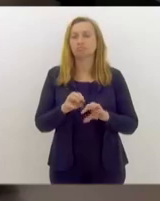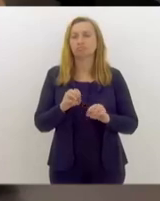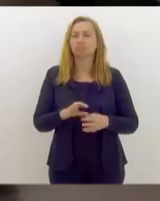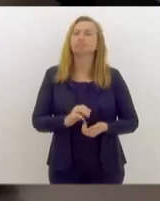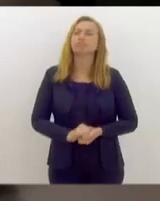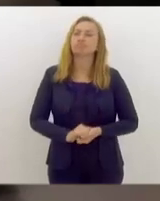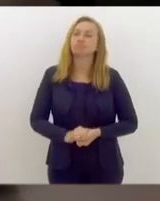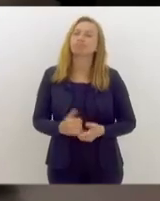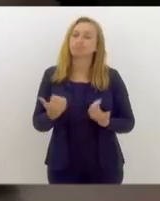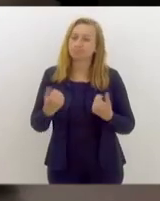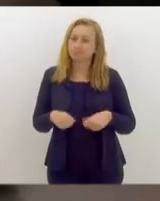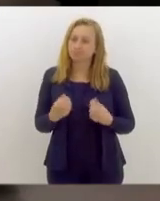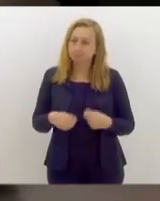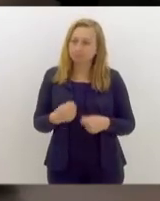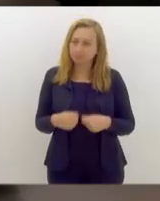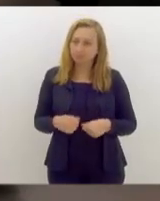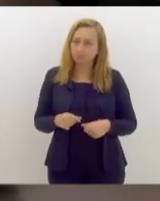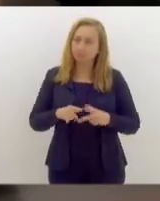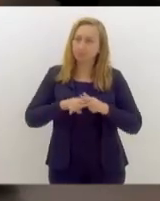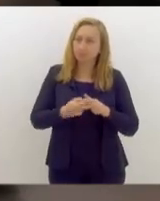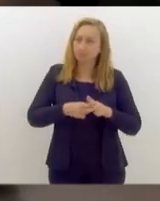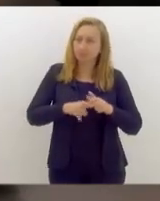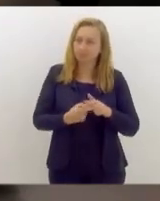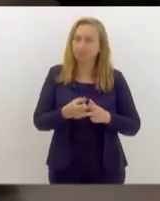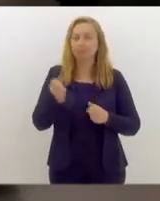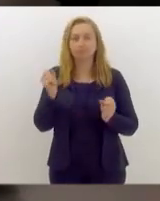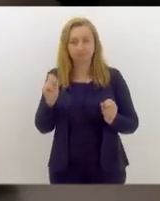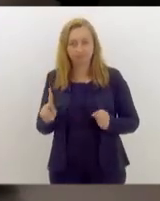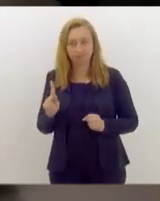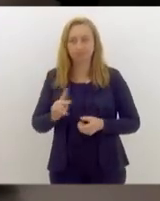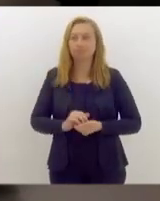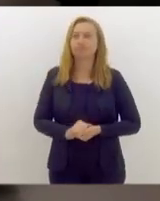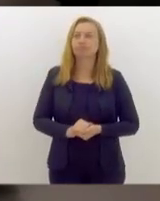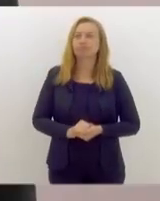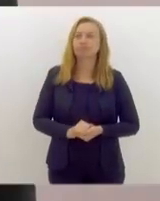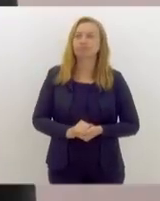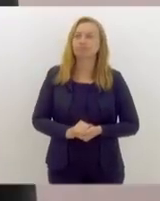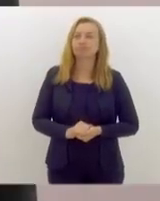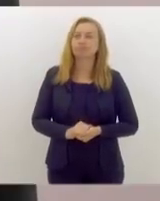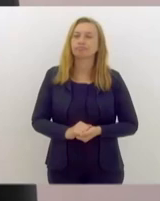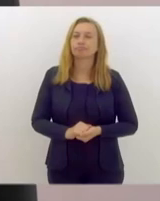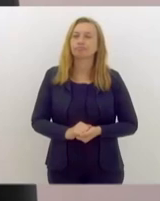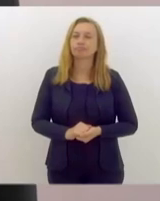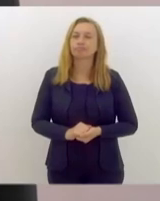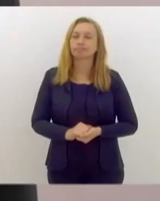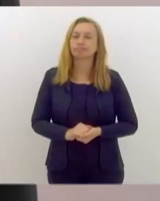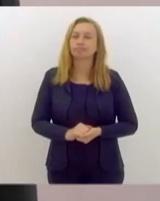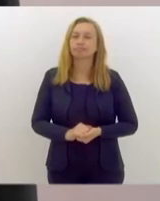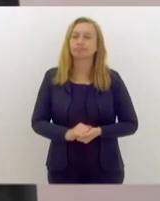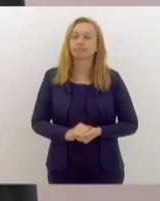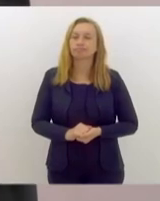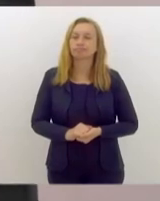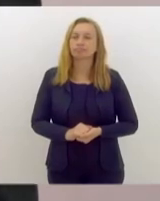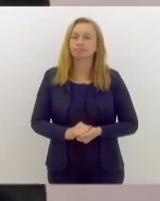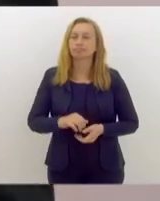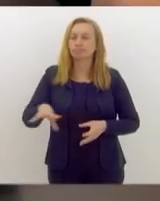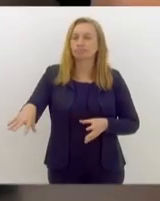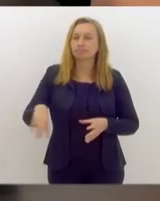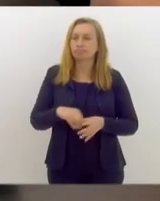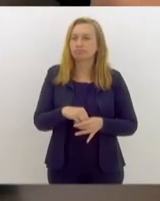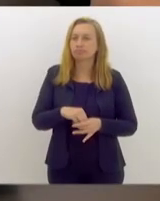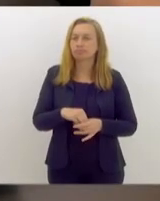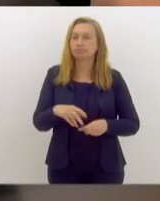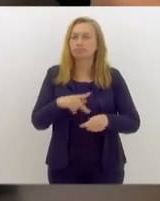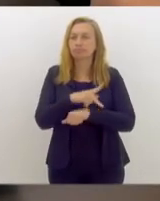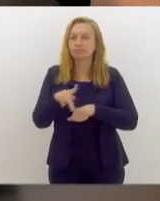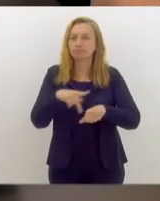ensino médio precisa passar por uma repaginação. Ok. A repaginação que está sendo implementada no